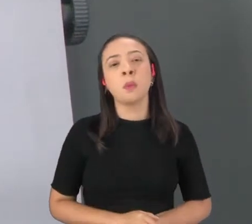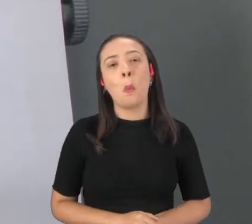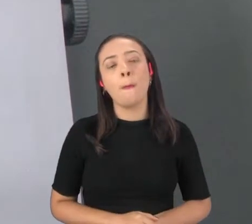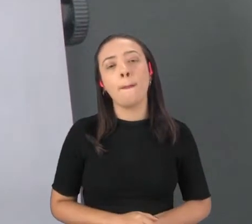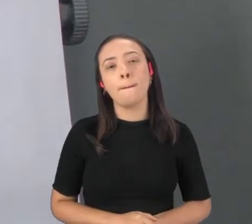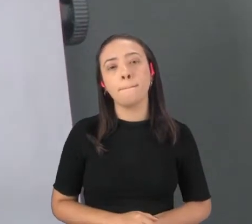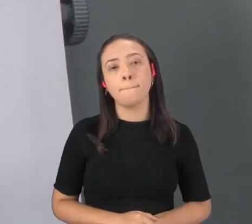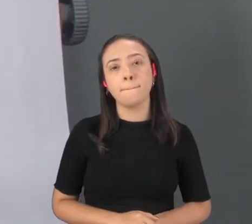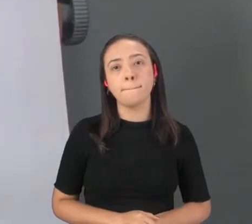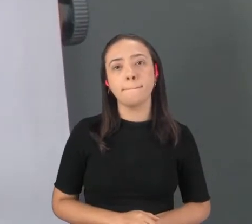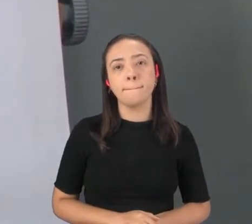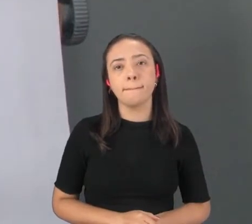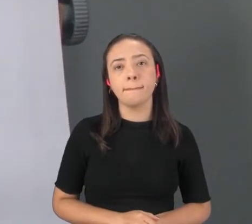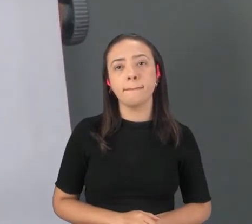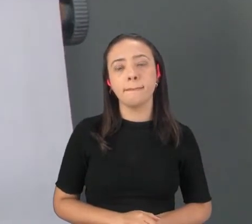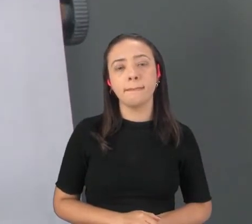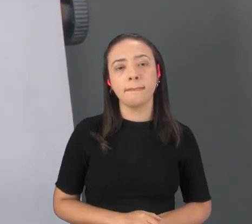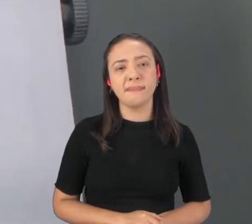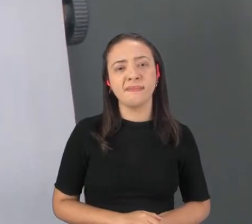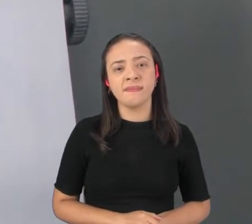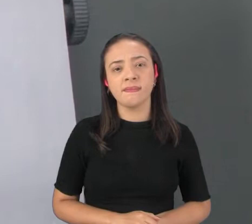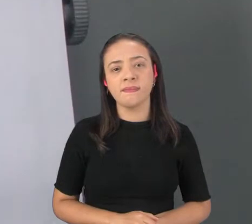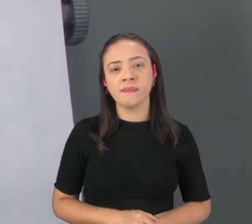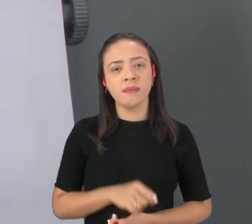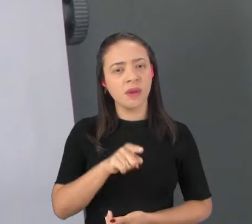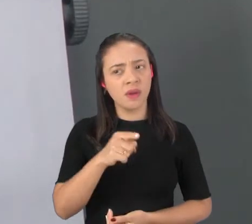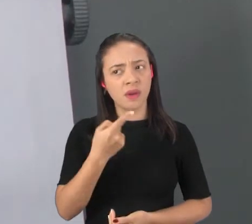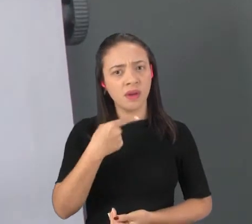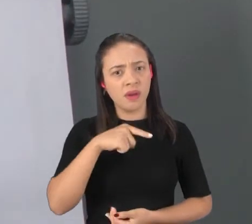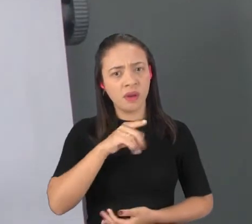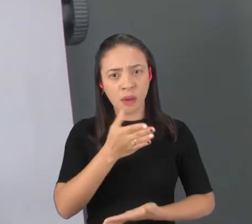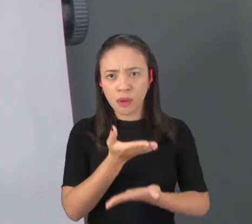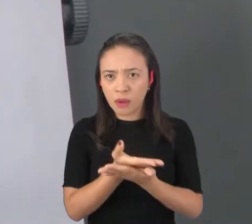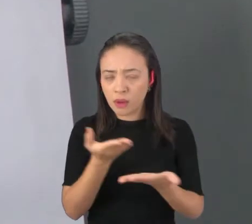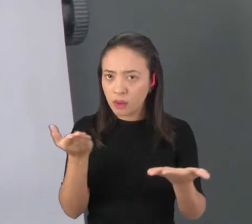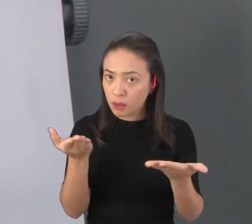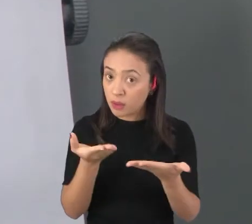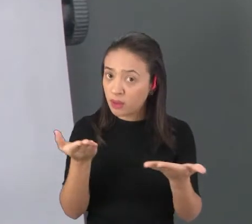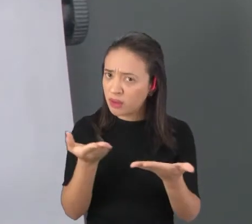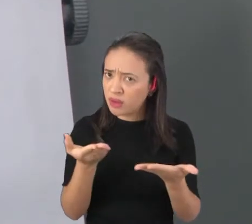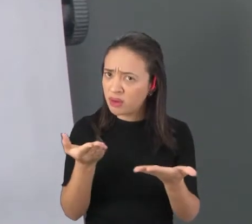forma. Se eu fosse usar o de exclamação, você vai à aula hoje?